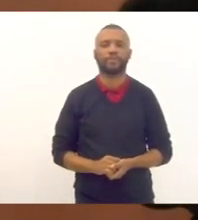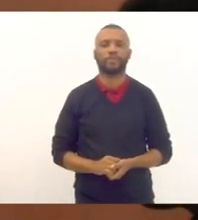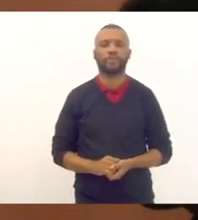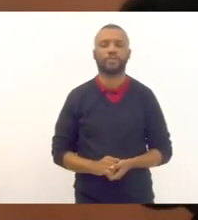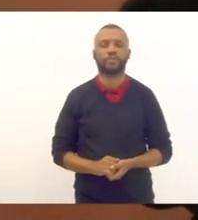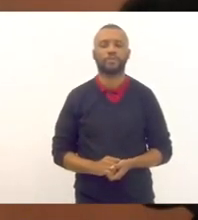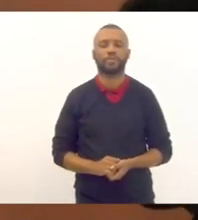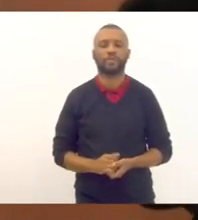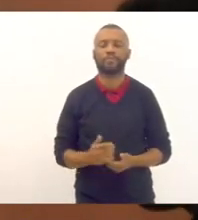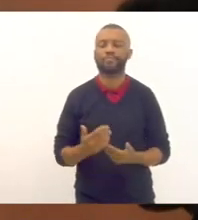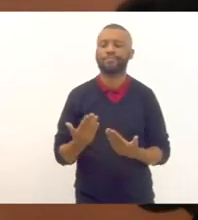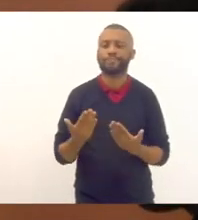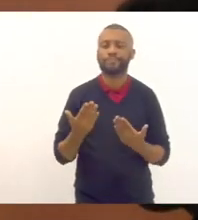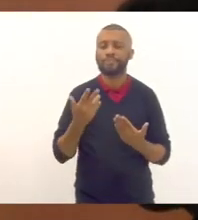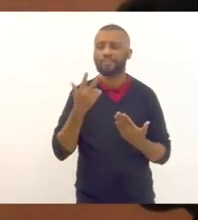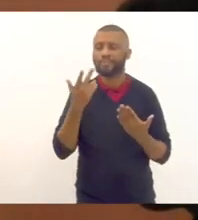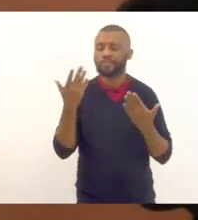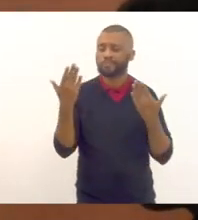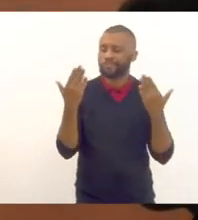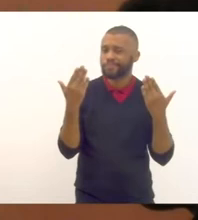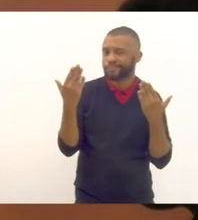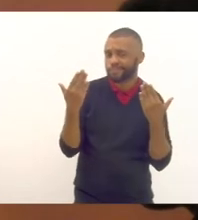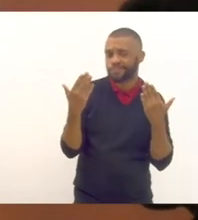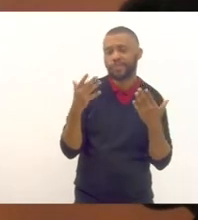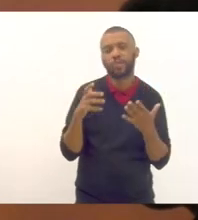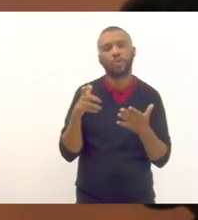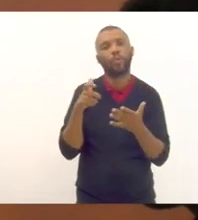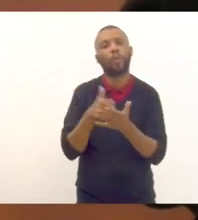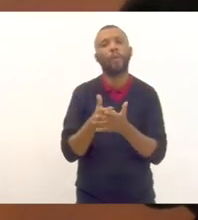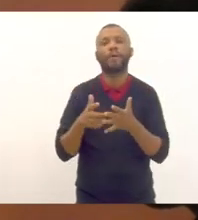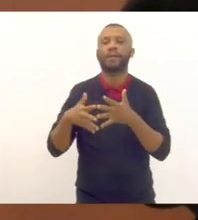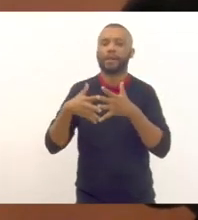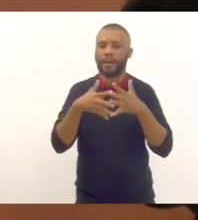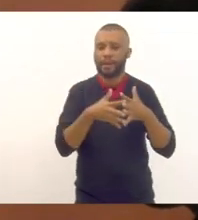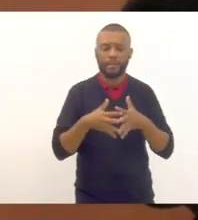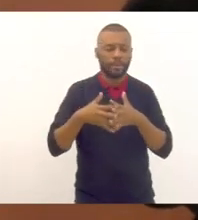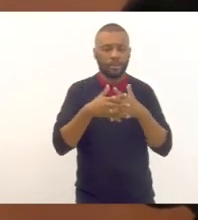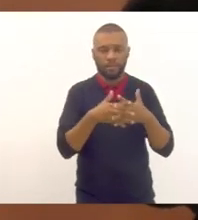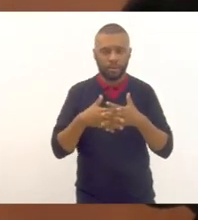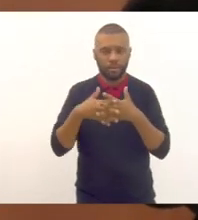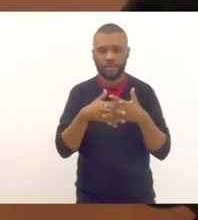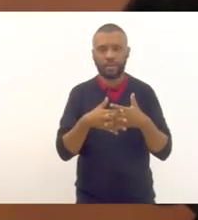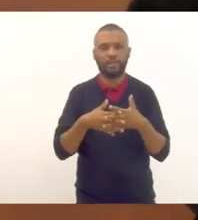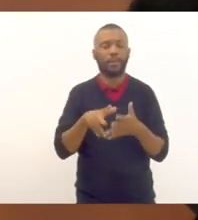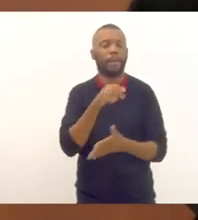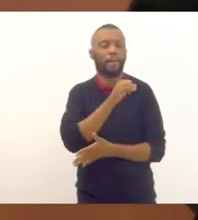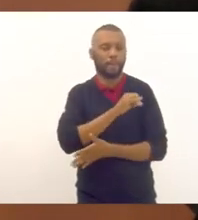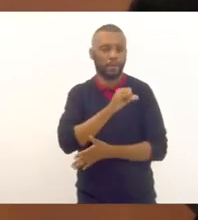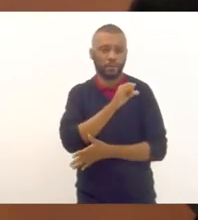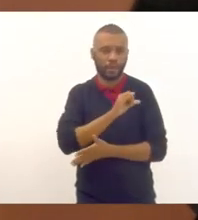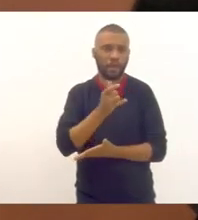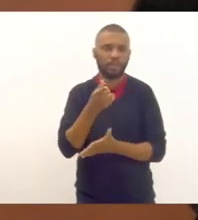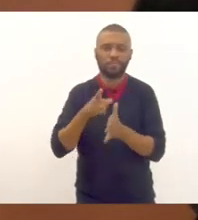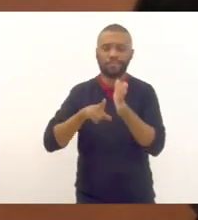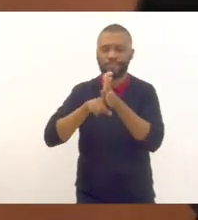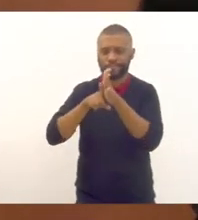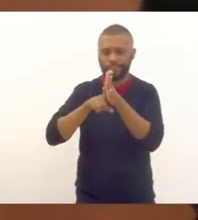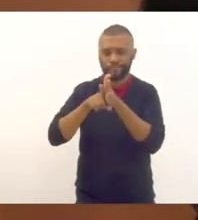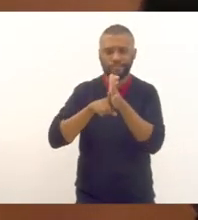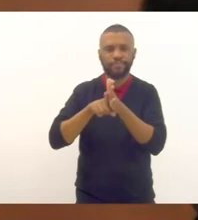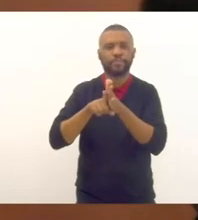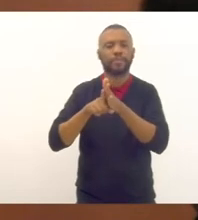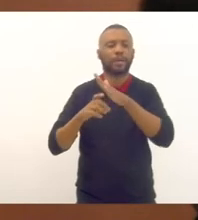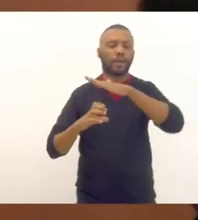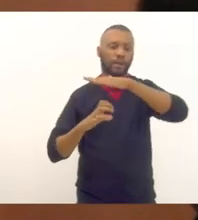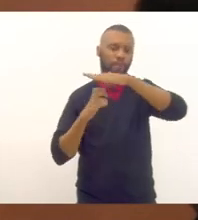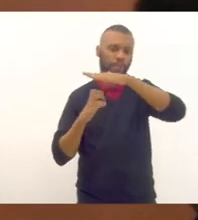Estimativa de compra perdida de caminhões automotores pelo Estado do Rio de Janeiro. Levantamento feito com empresários e com